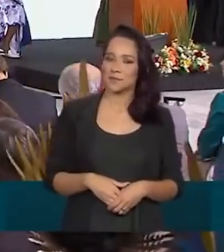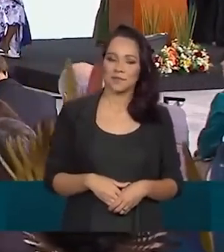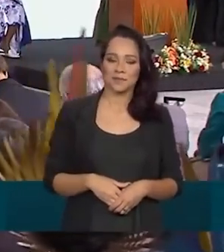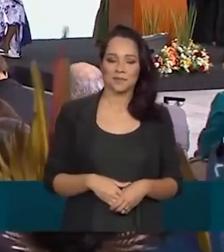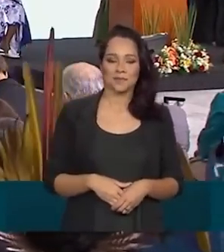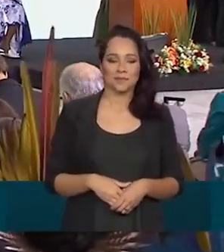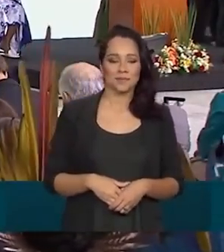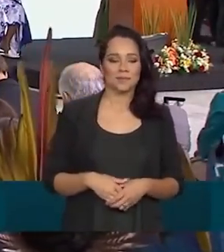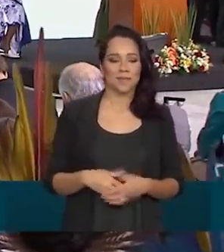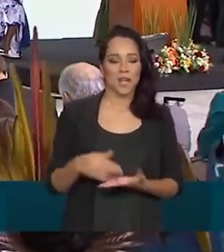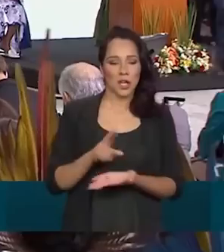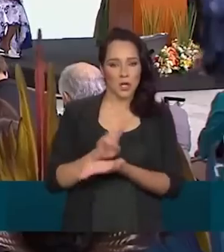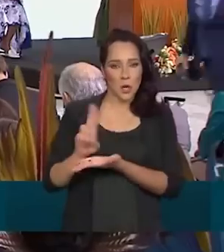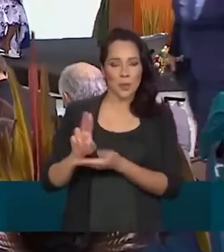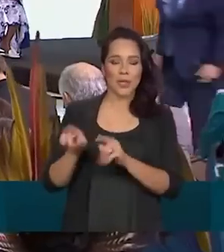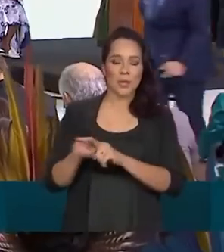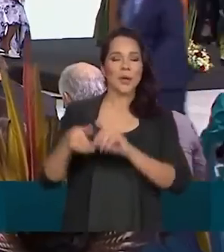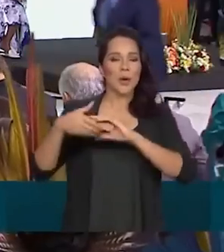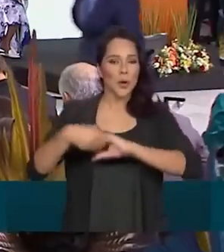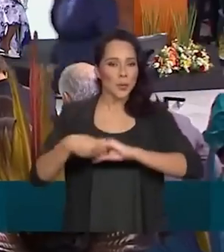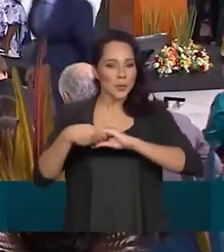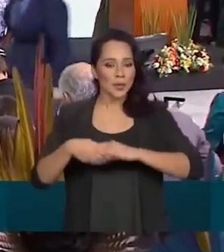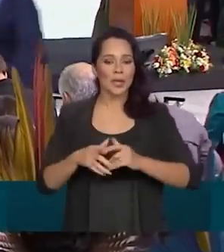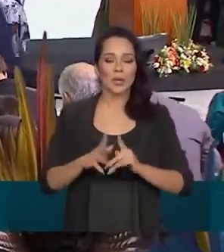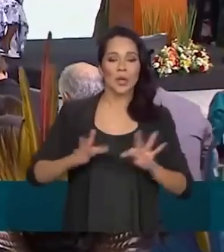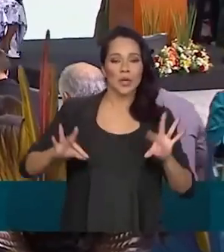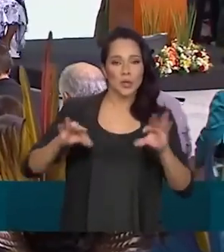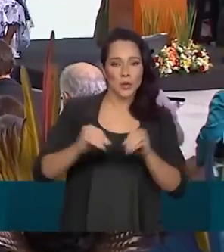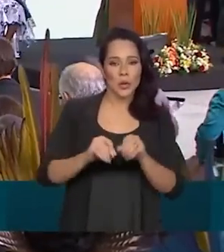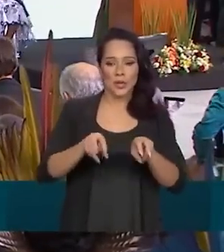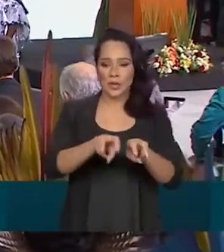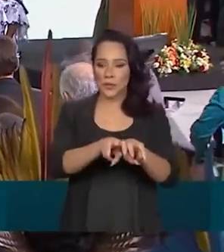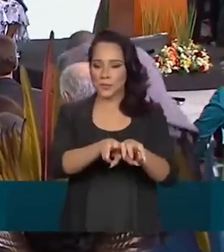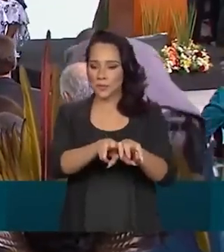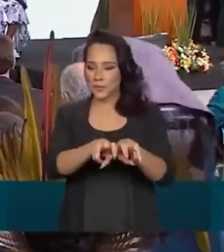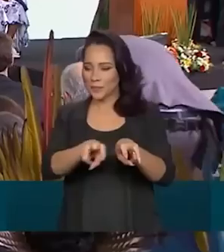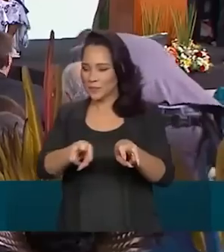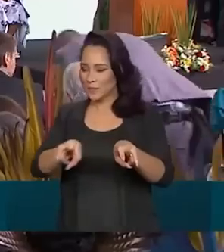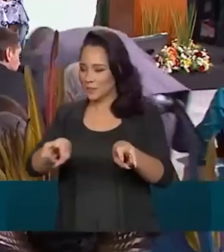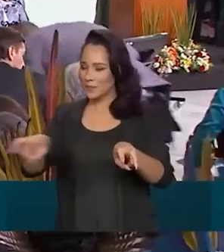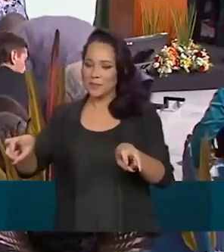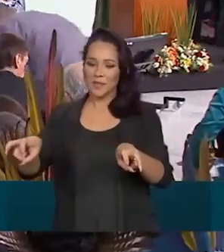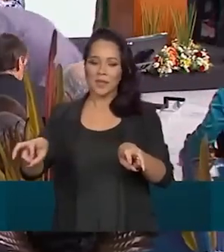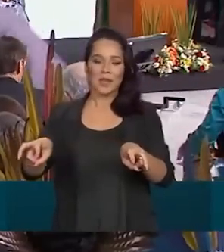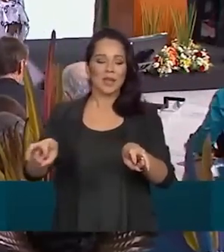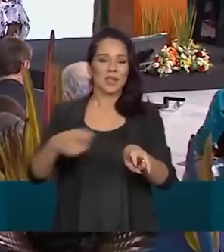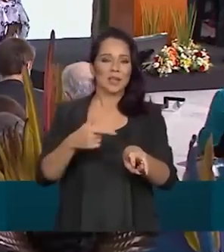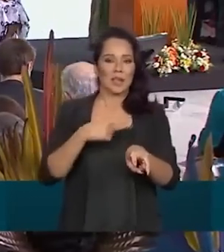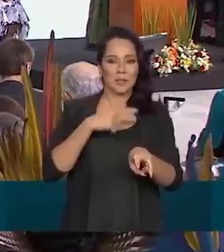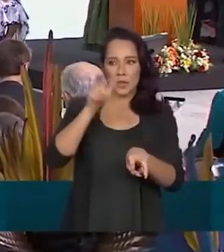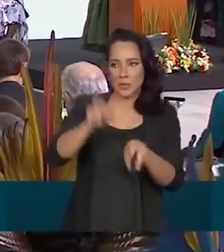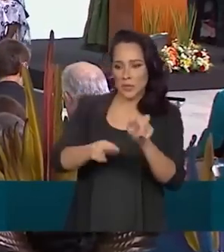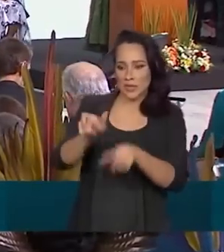Em nome da qual eu cumprimento toda a mesa que está aqui